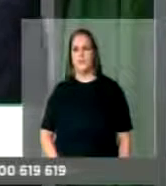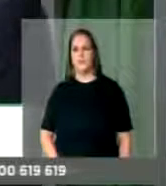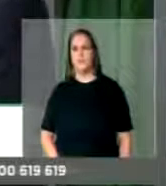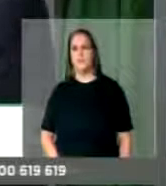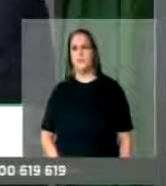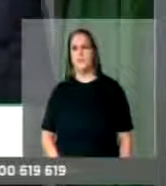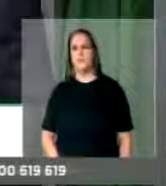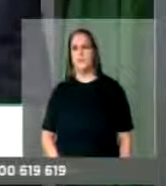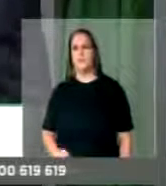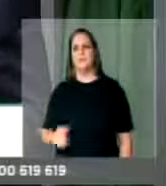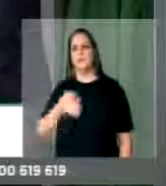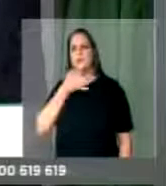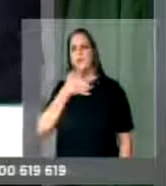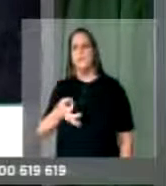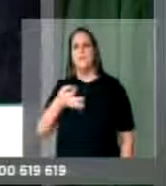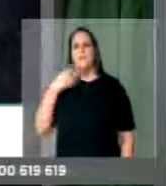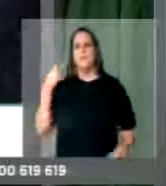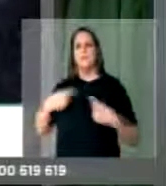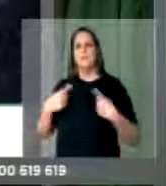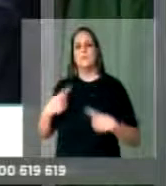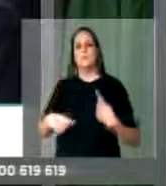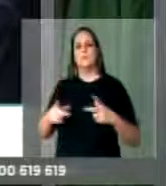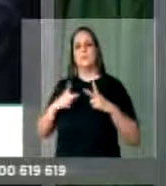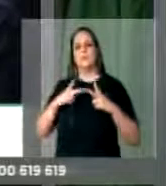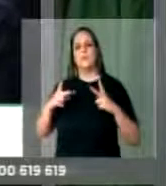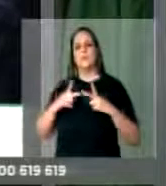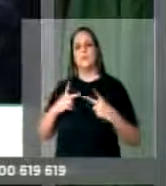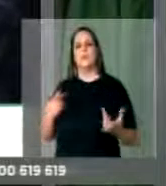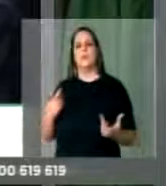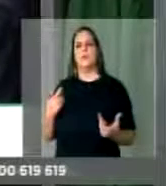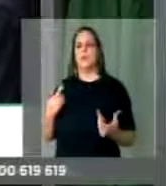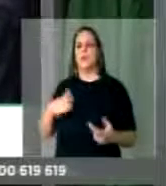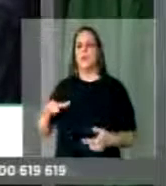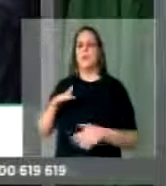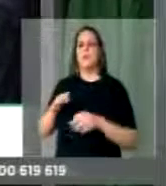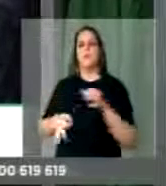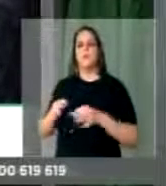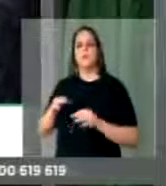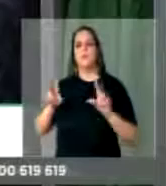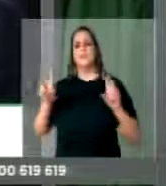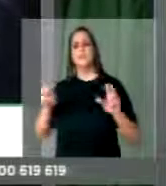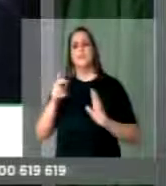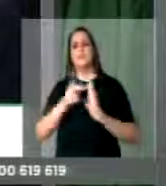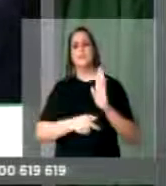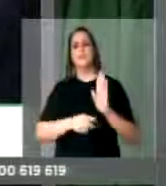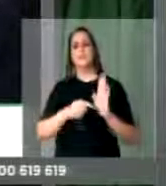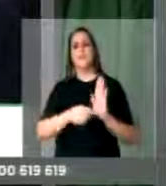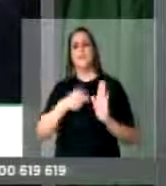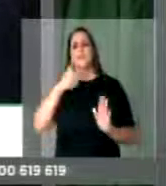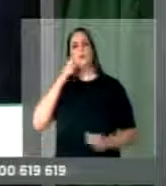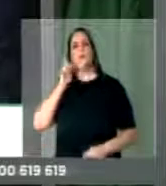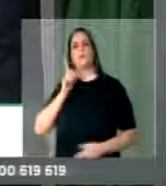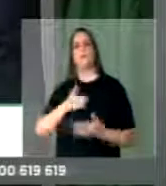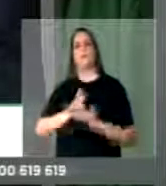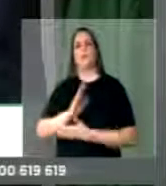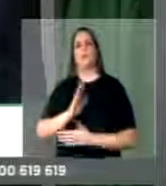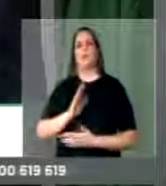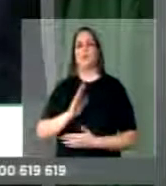política, pessoal, de formação jurídica em relação ao projeto que foi aprovado ontem na Comissão